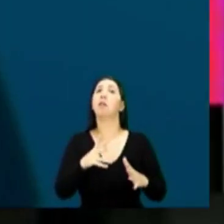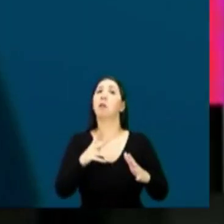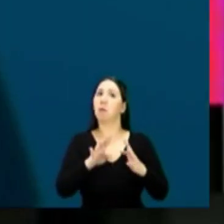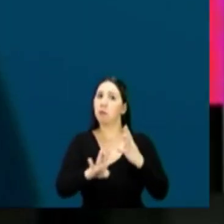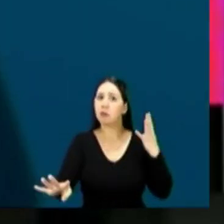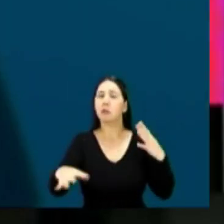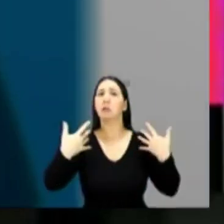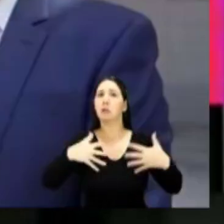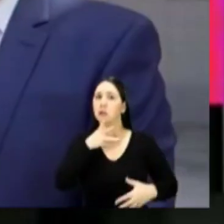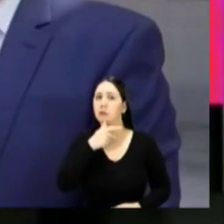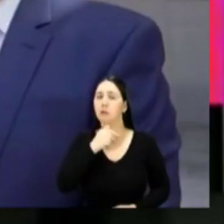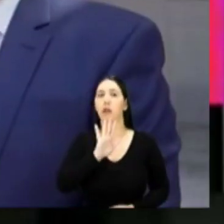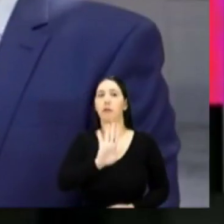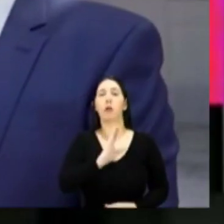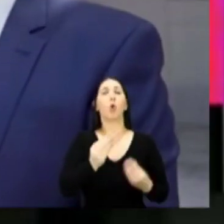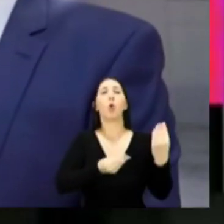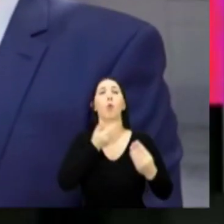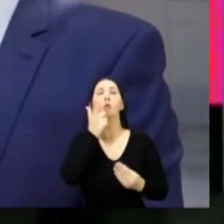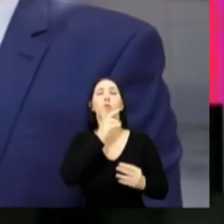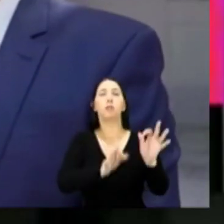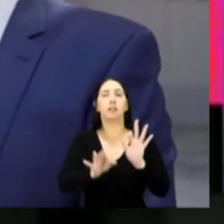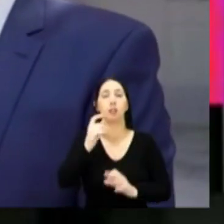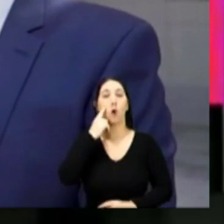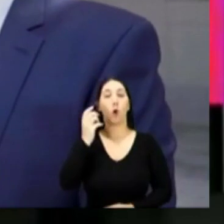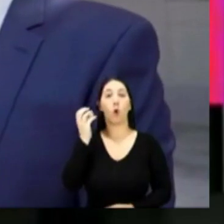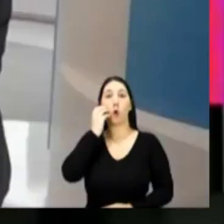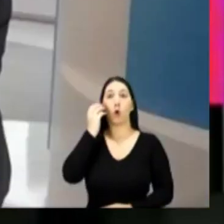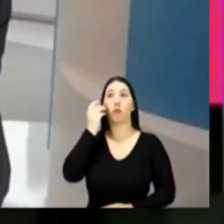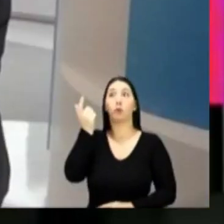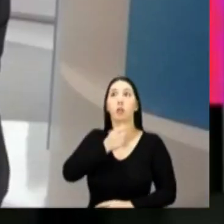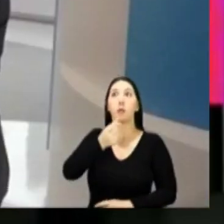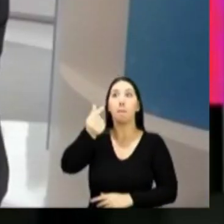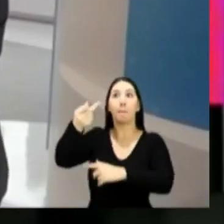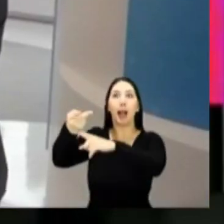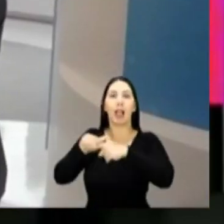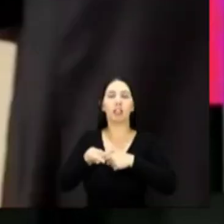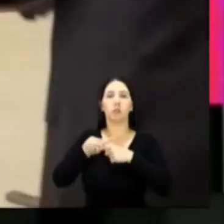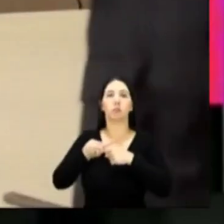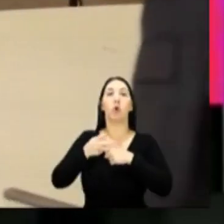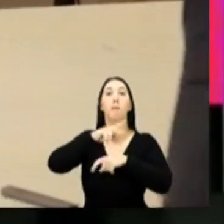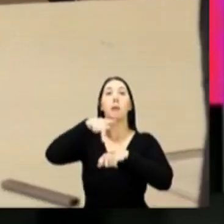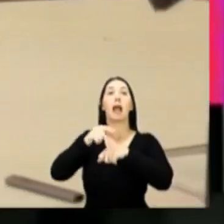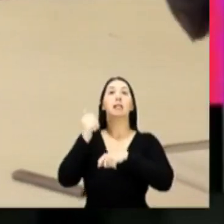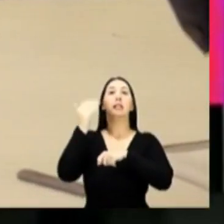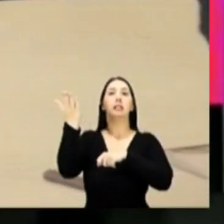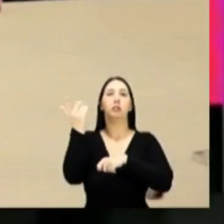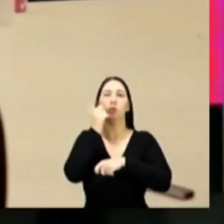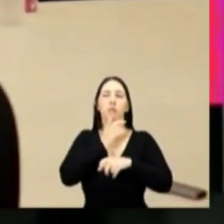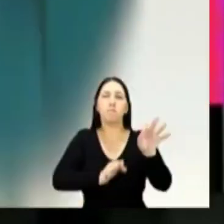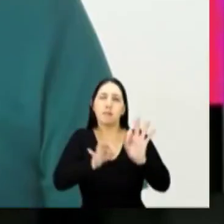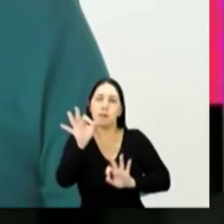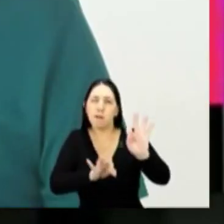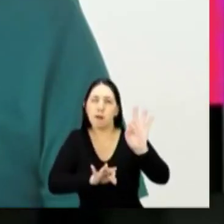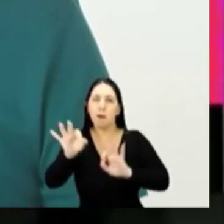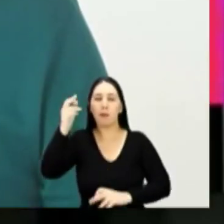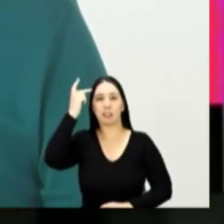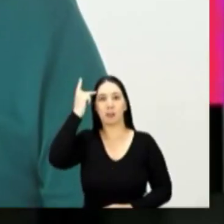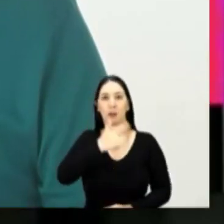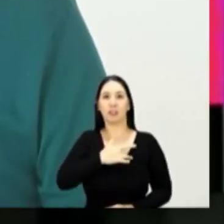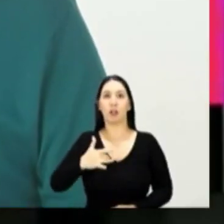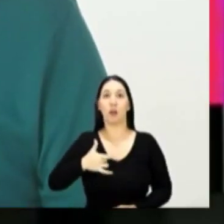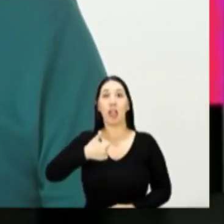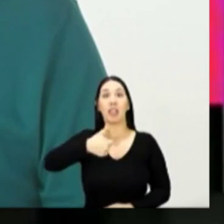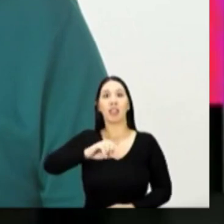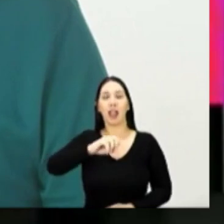você reorganizou a saúde? O Bruno conseguiu um empréstimo internacional e começamos a reorganizar a saúde de São Paulo. A gente